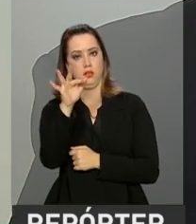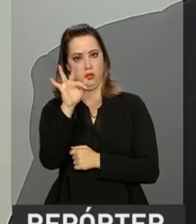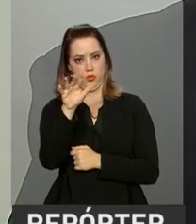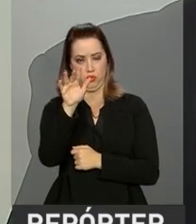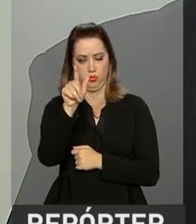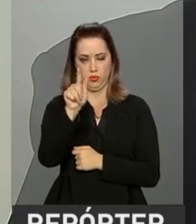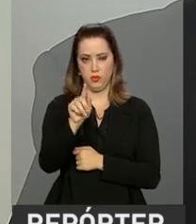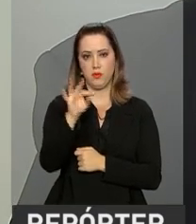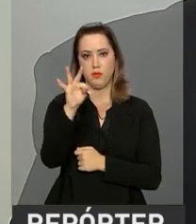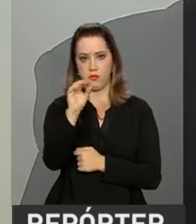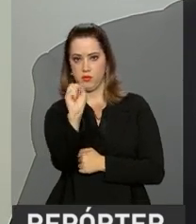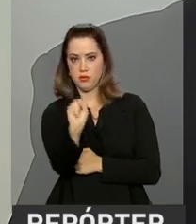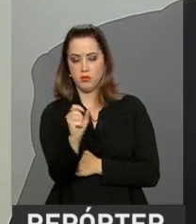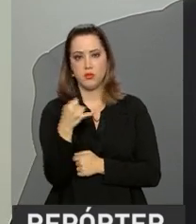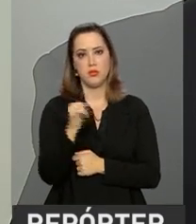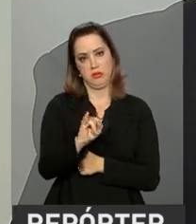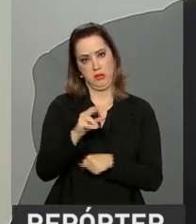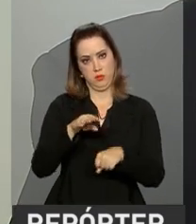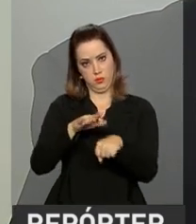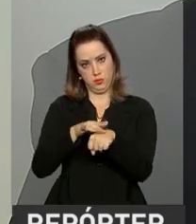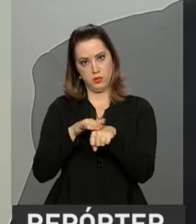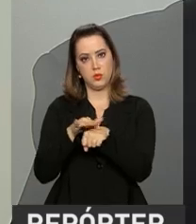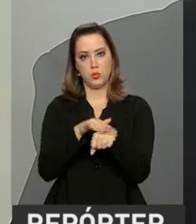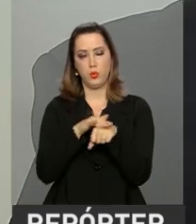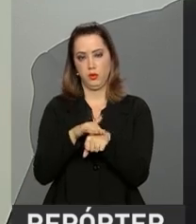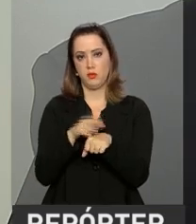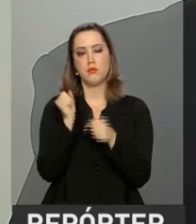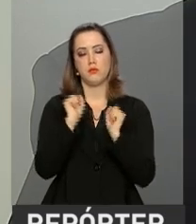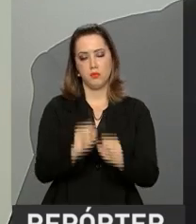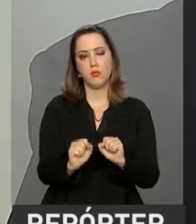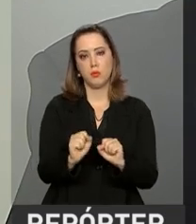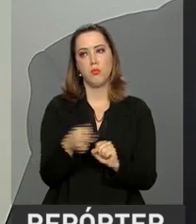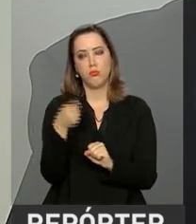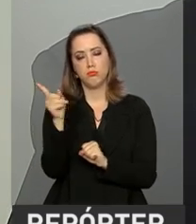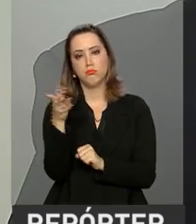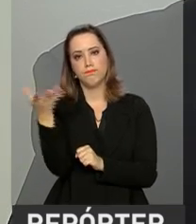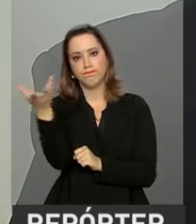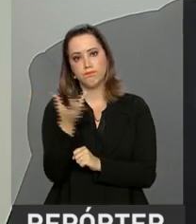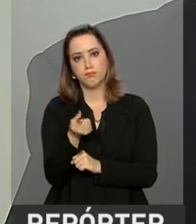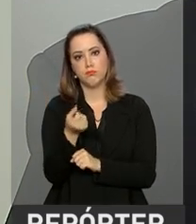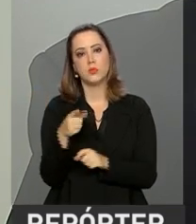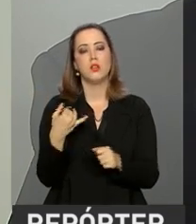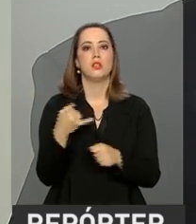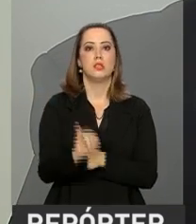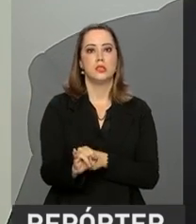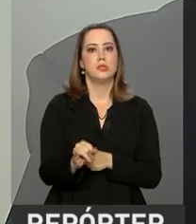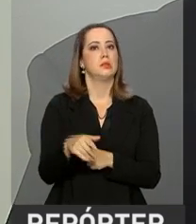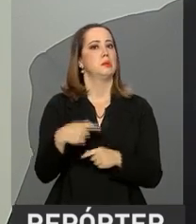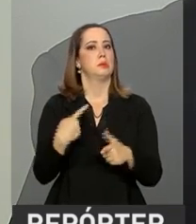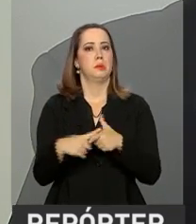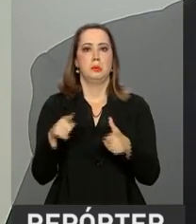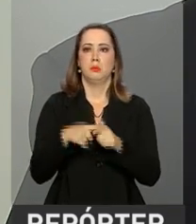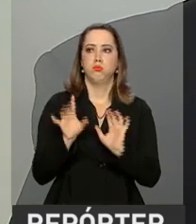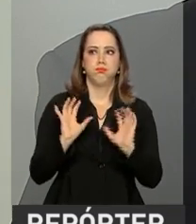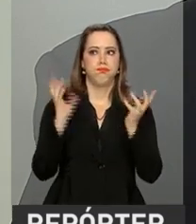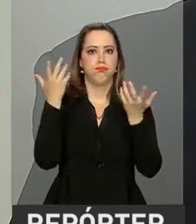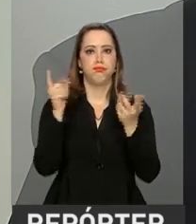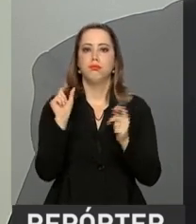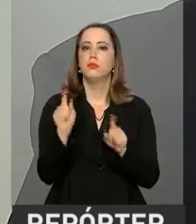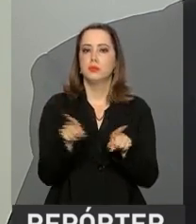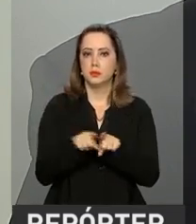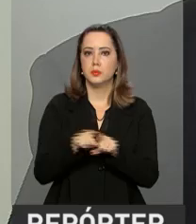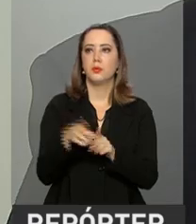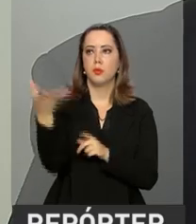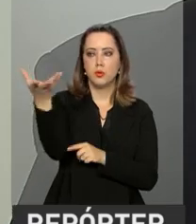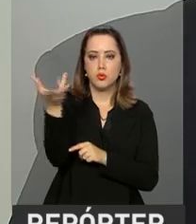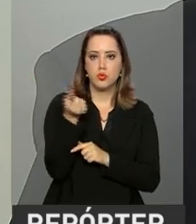quando algumas doenças ele pode sacar o recurso em caso de desastres naturais ele também pode sacar e em